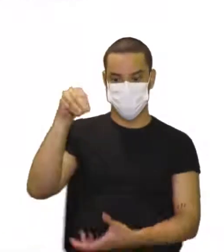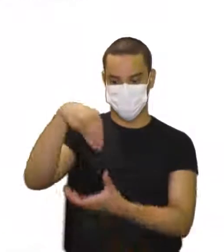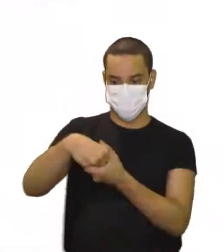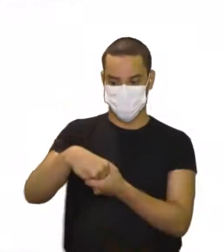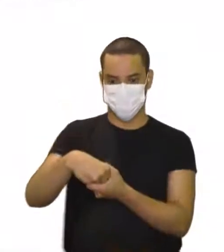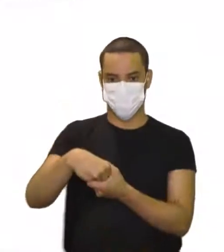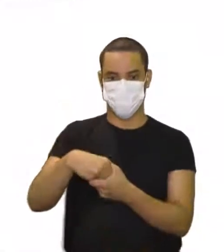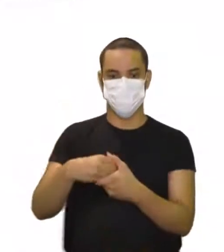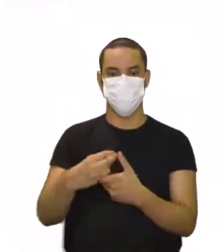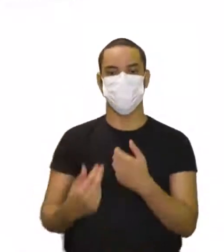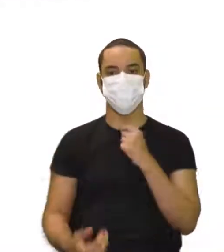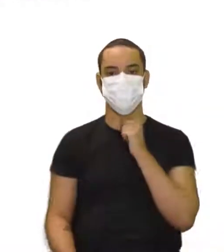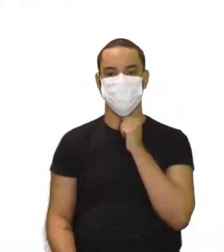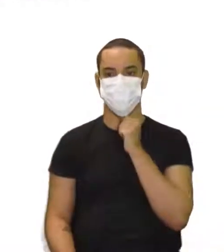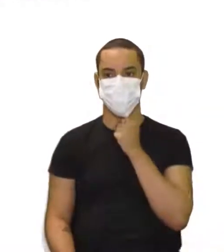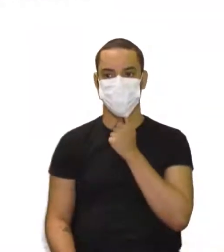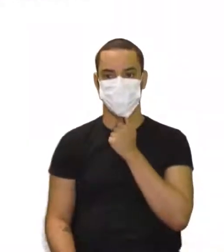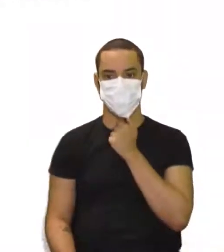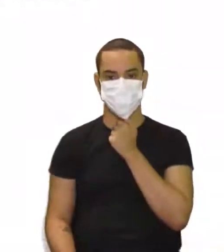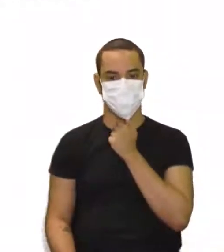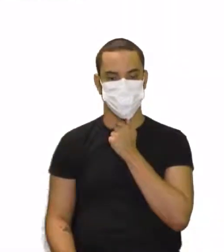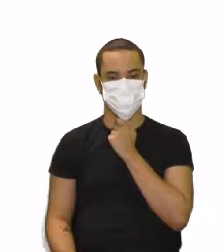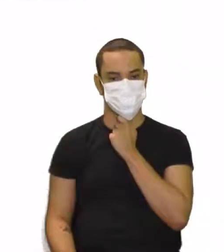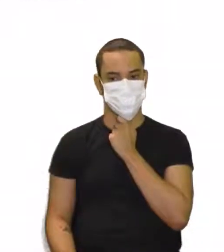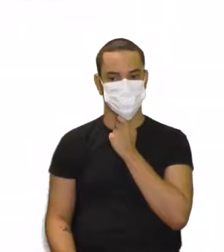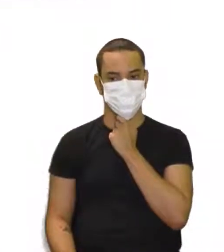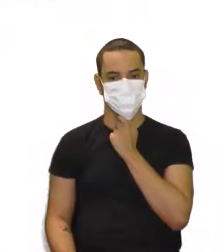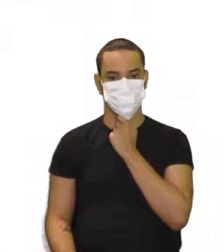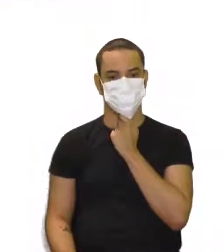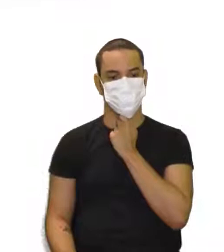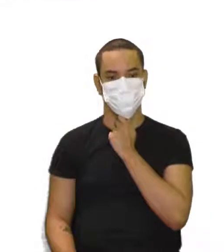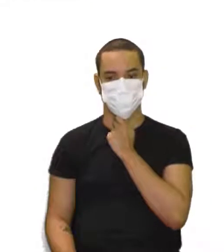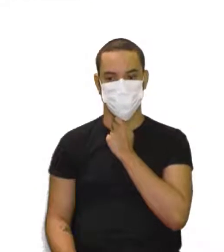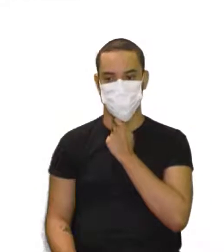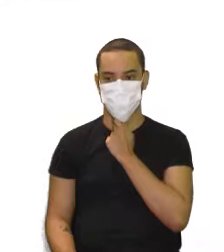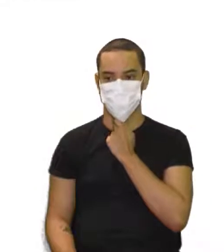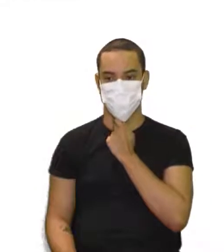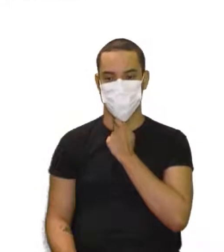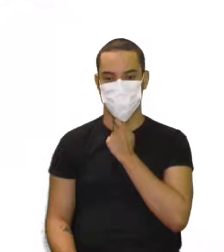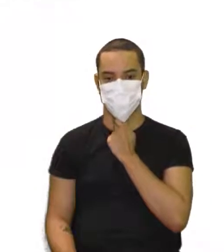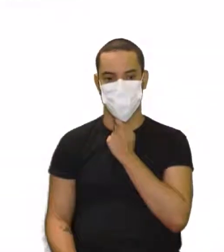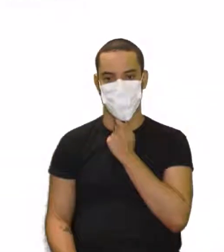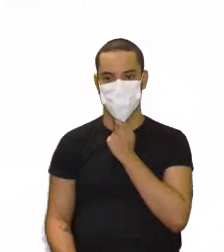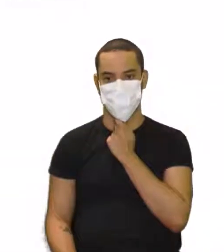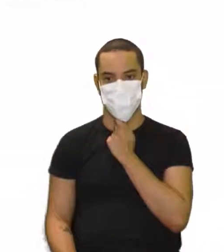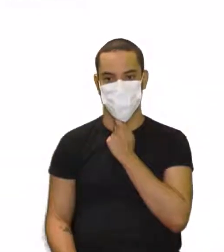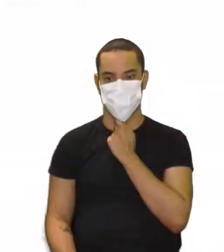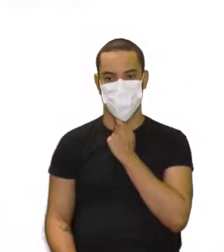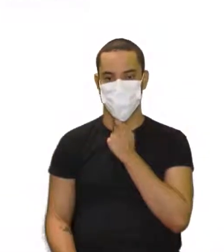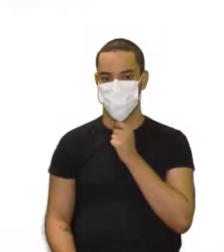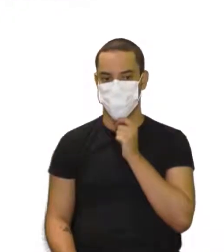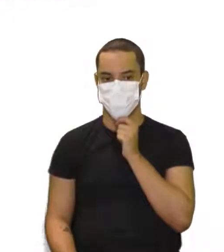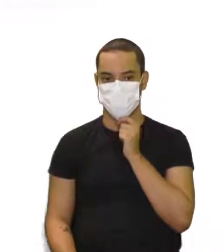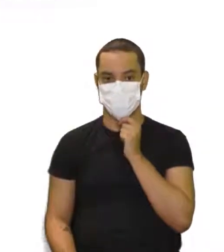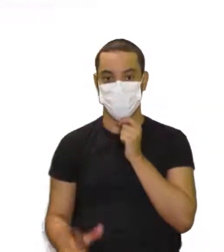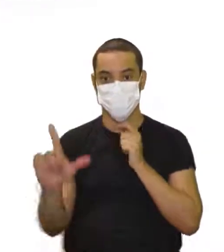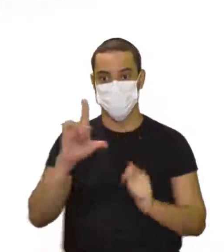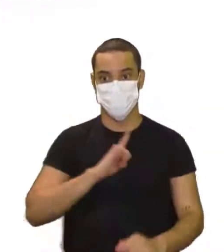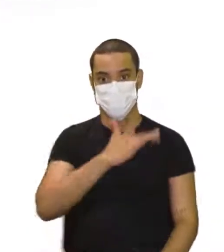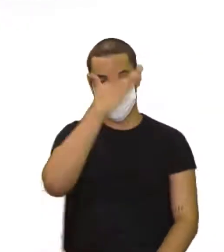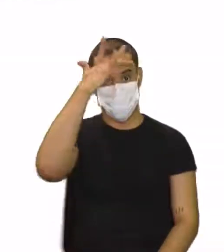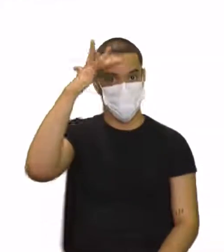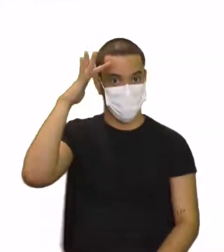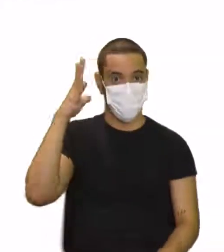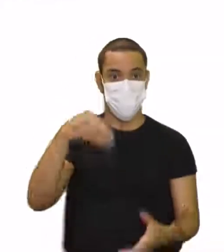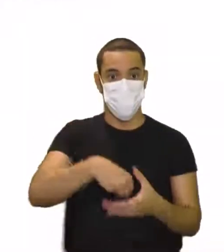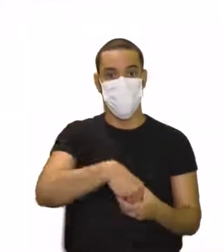nesse sentido aqui, e o observador aí observado pela pessoa aqui fora. Então, o observador